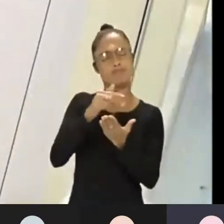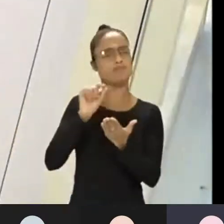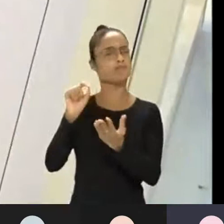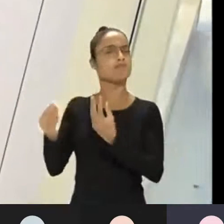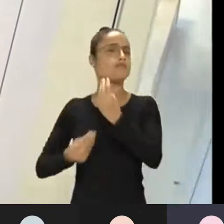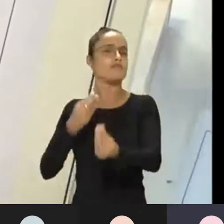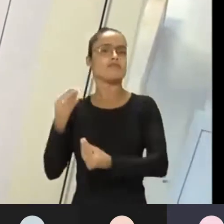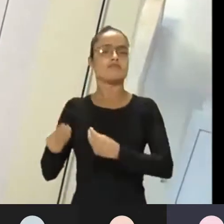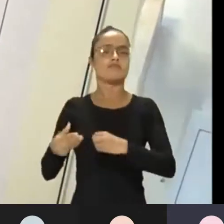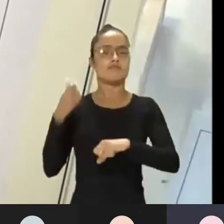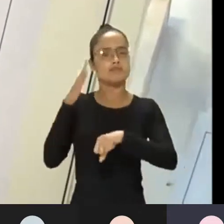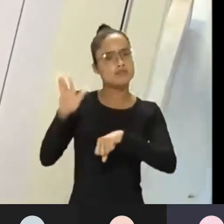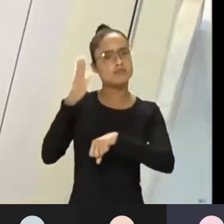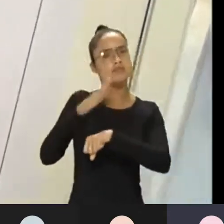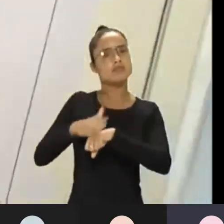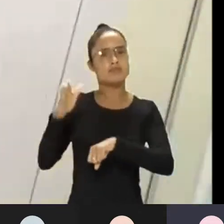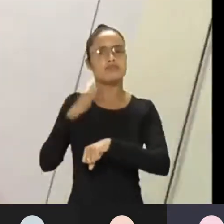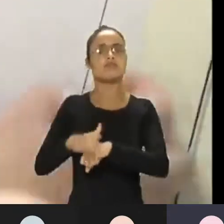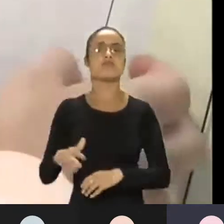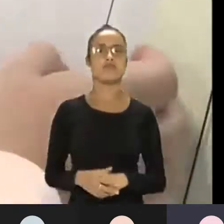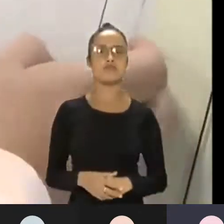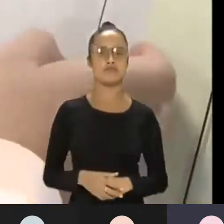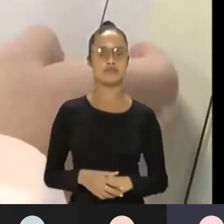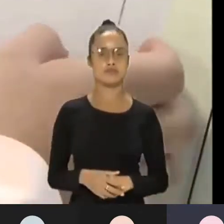aplicar os procedimentos de desenho.